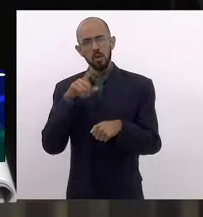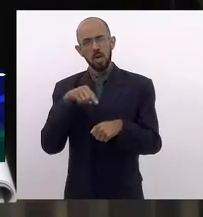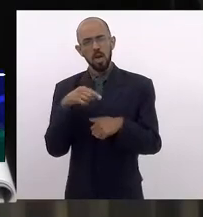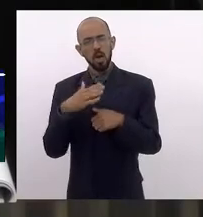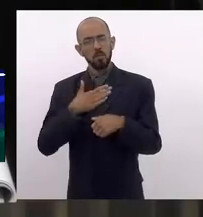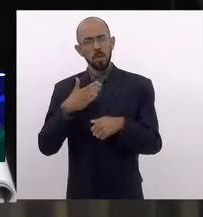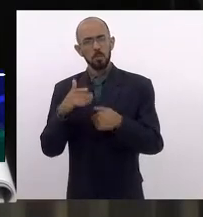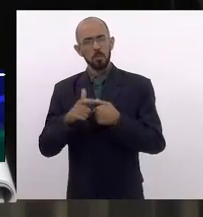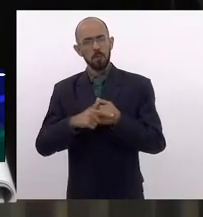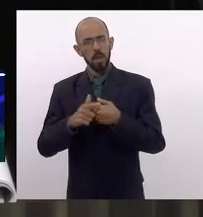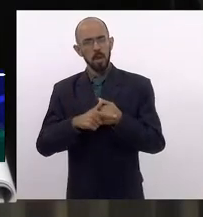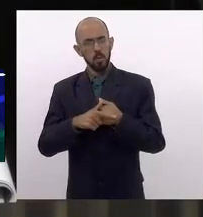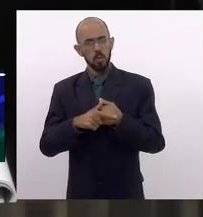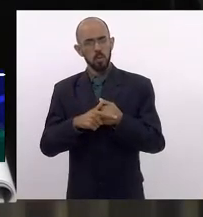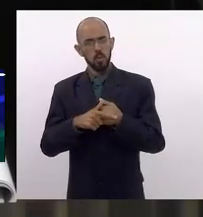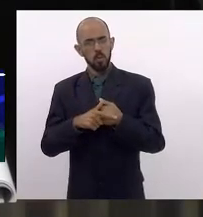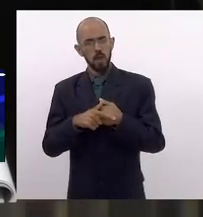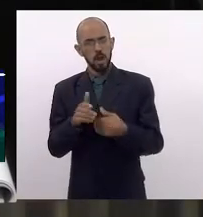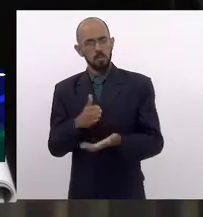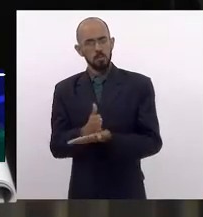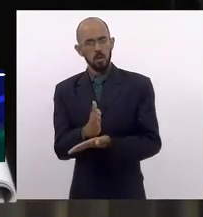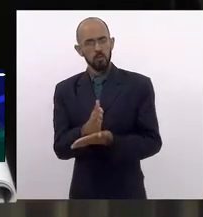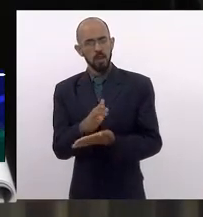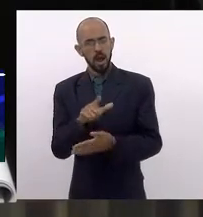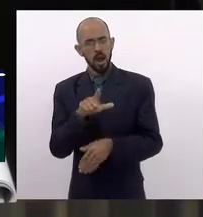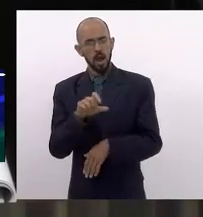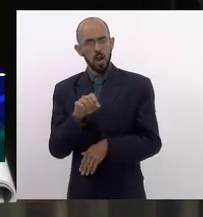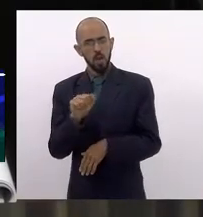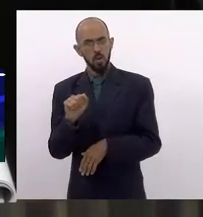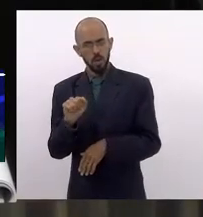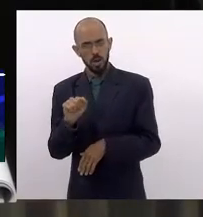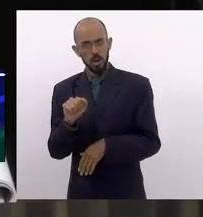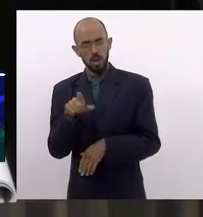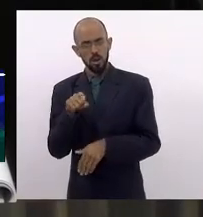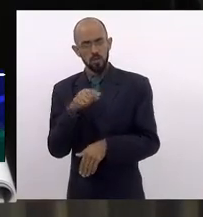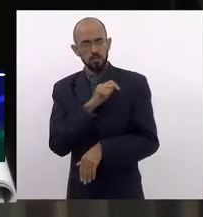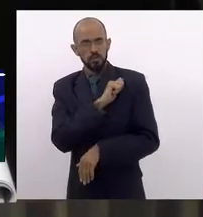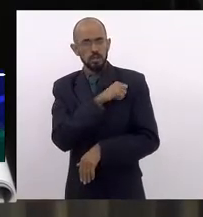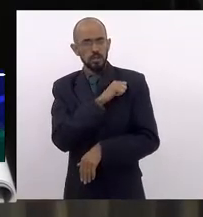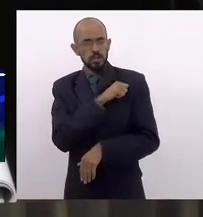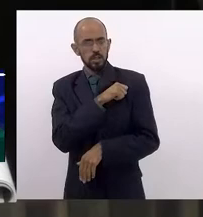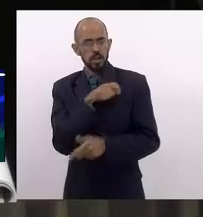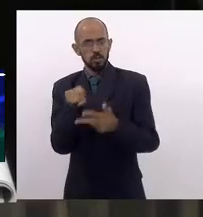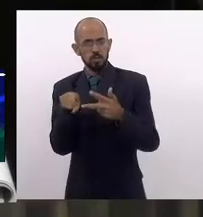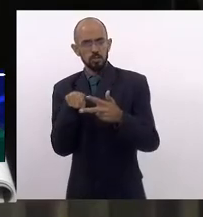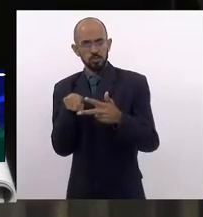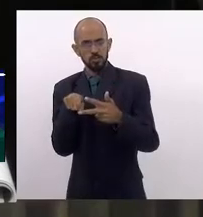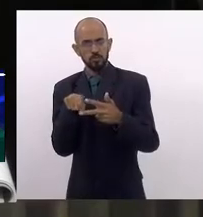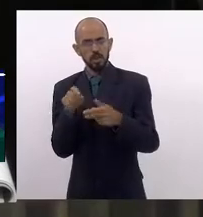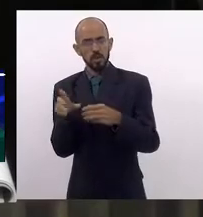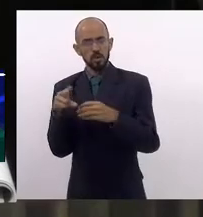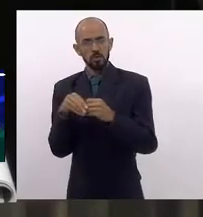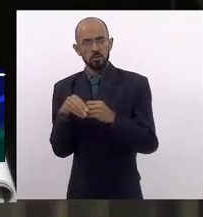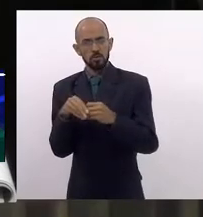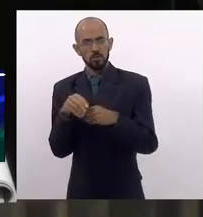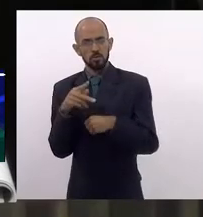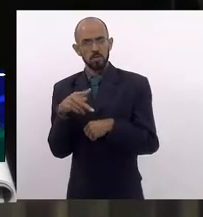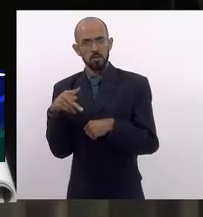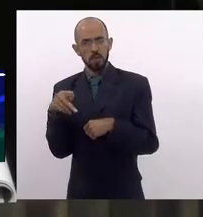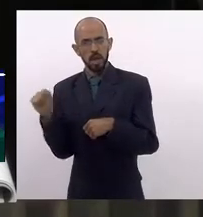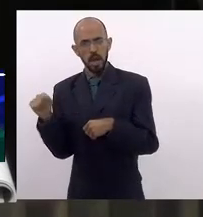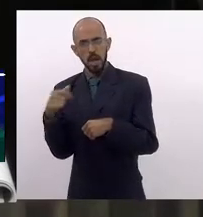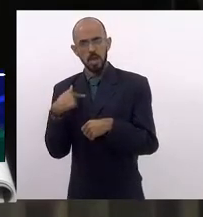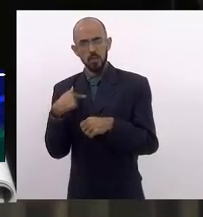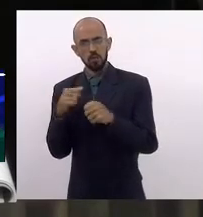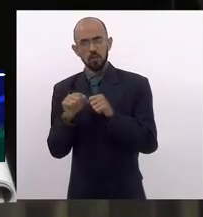é para aprovar a lei orçamentária é fiscalizar o poder ver contigo é contribuindo o PT a esse eu